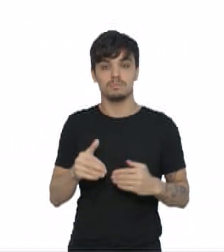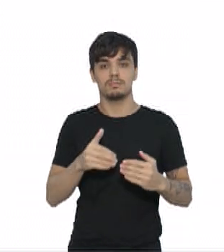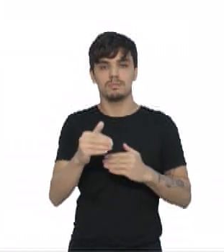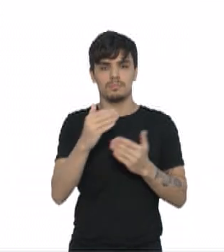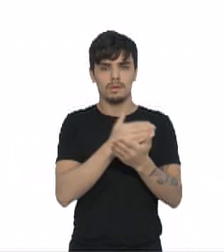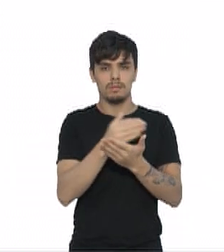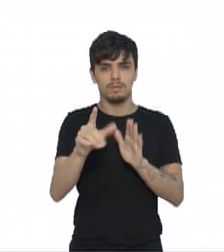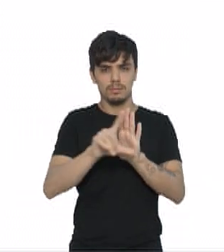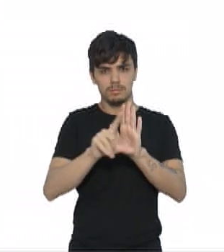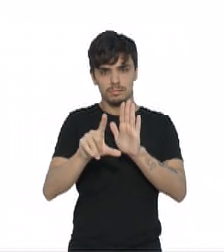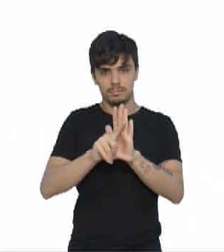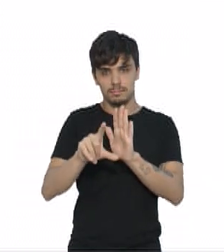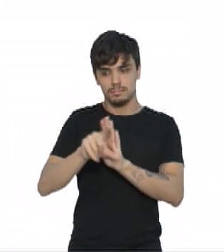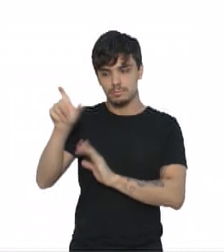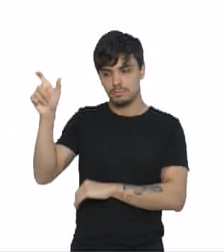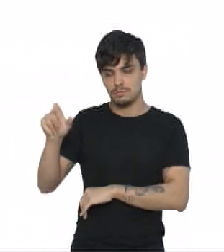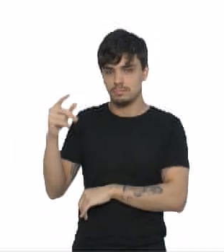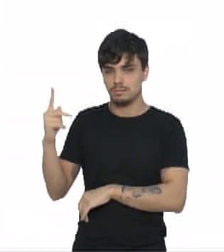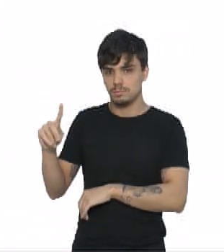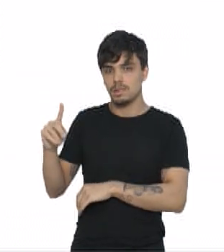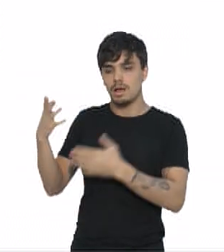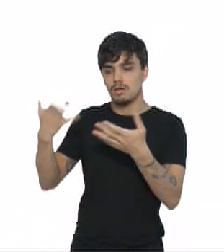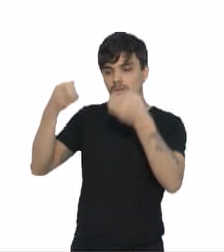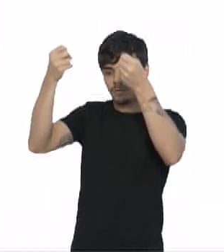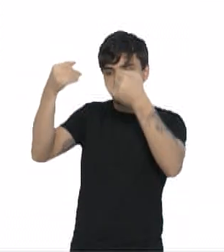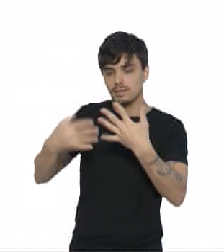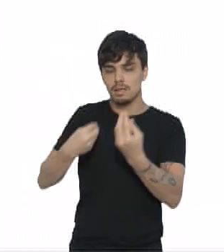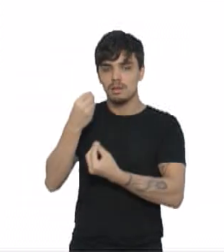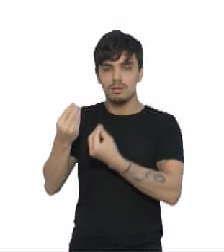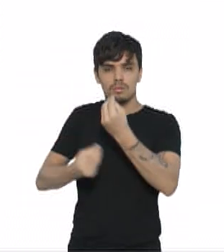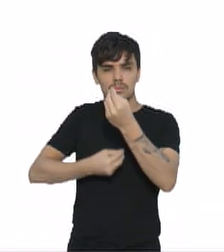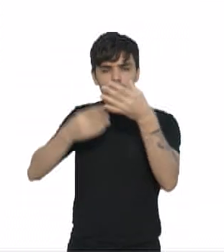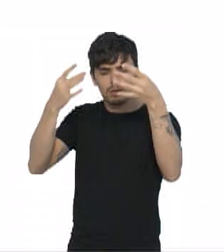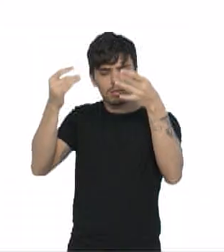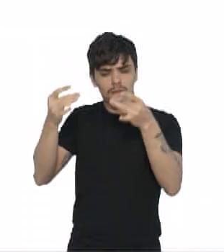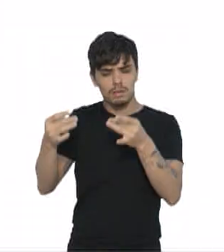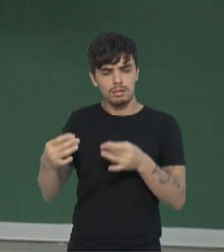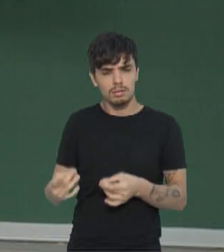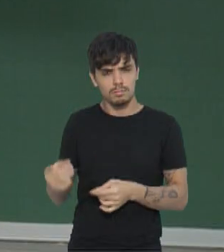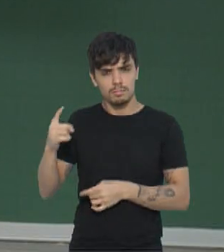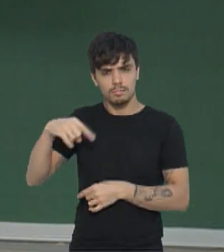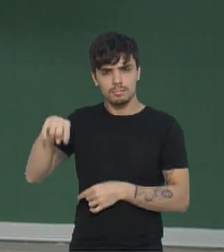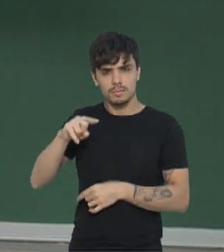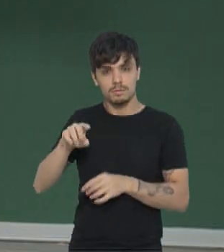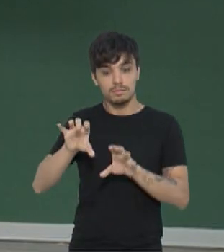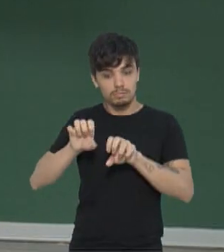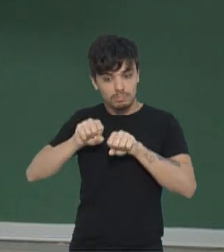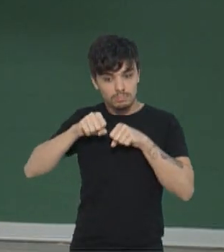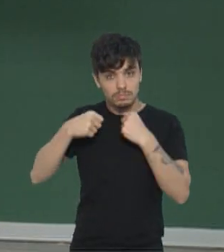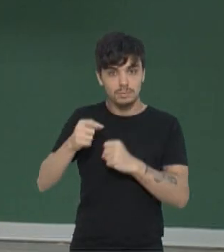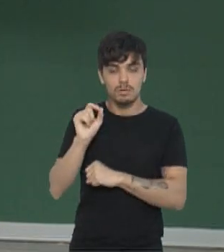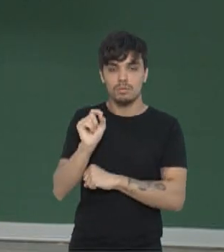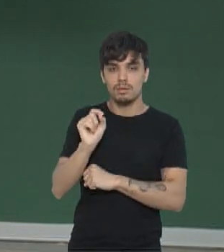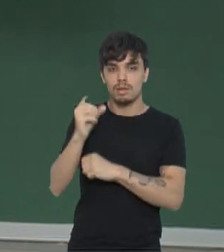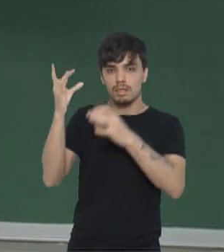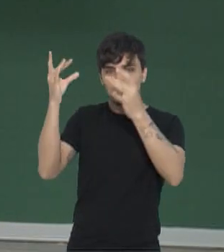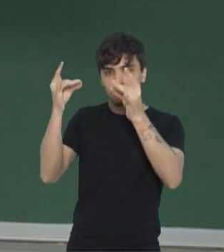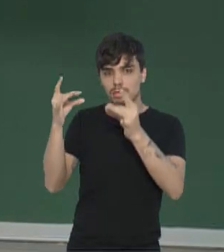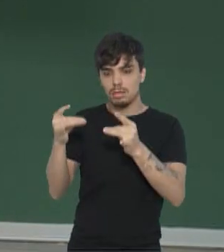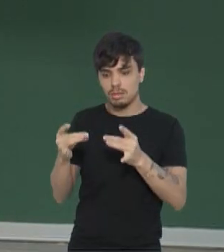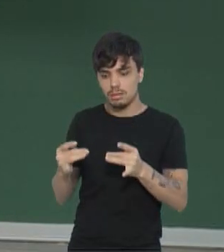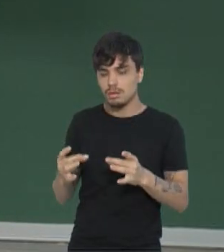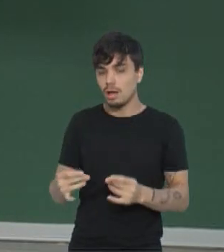mencionamos anteriormente e agora vamos explicar com um pouquinho mais de detalhe. Mas reforçando,